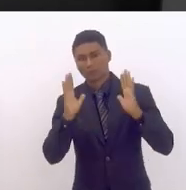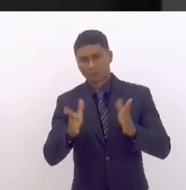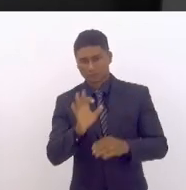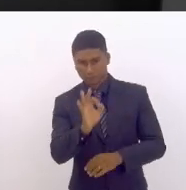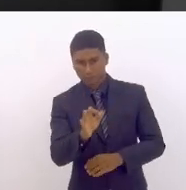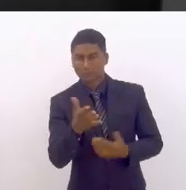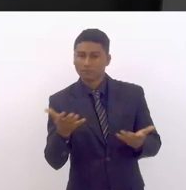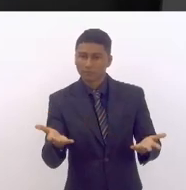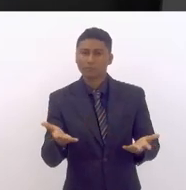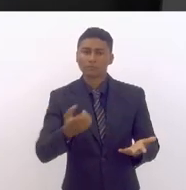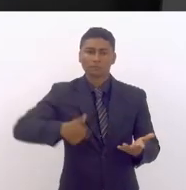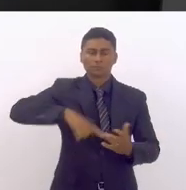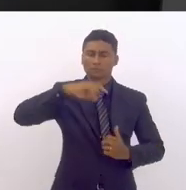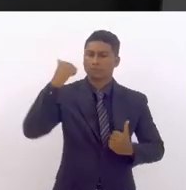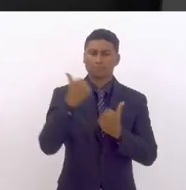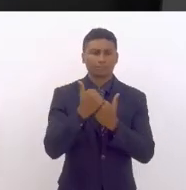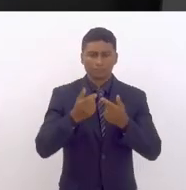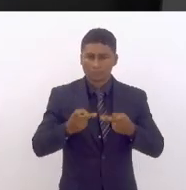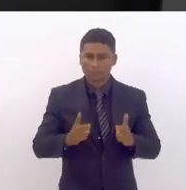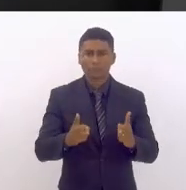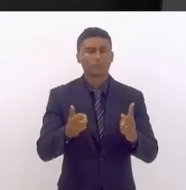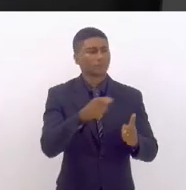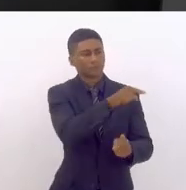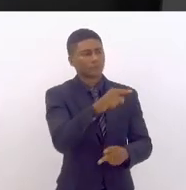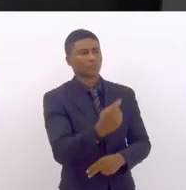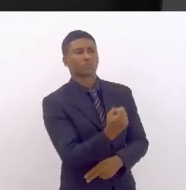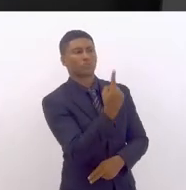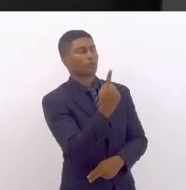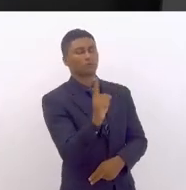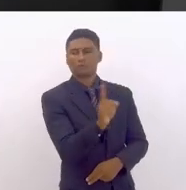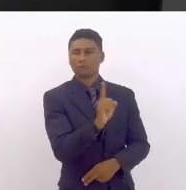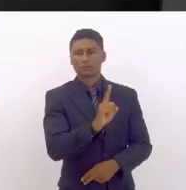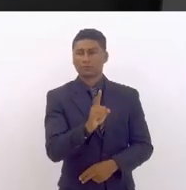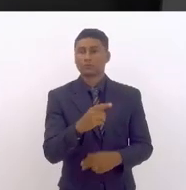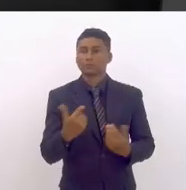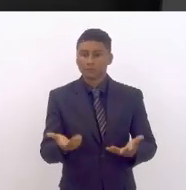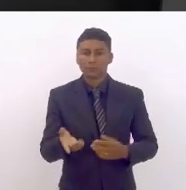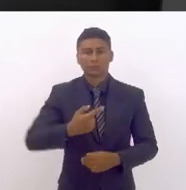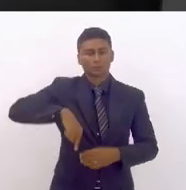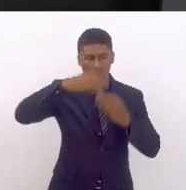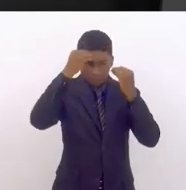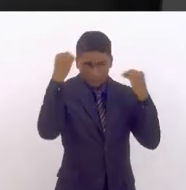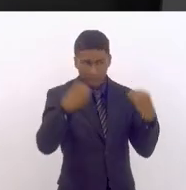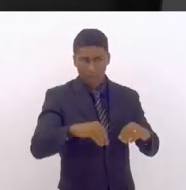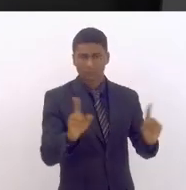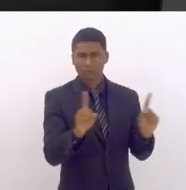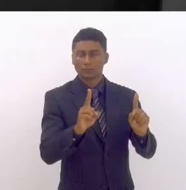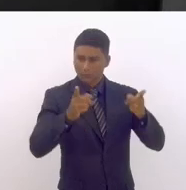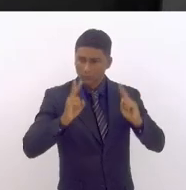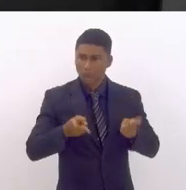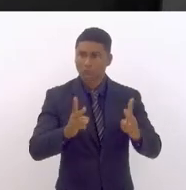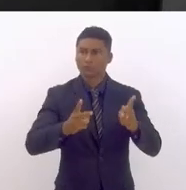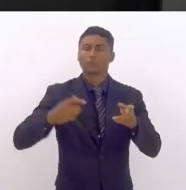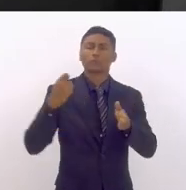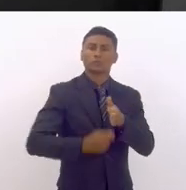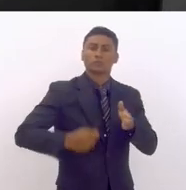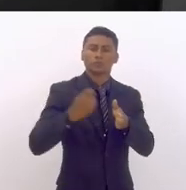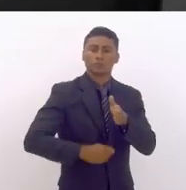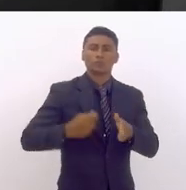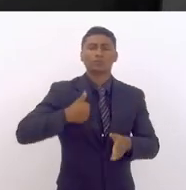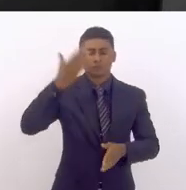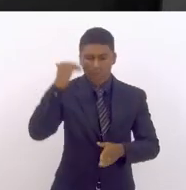Então, contem conosco, vocês realmente não estão só, e a gente não vai desistir, vamos continuar nessa luta. Eu tenho